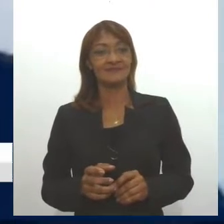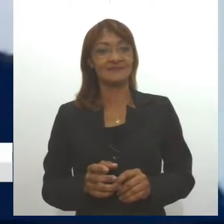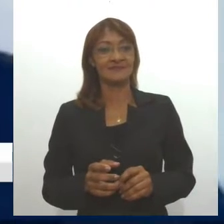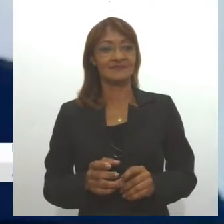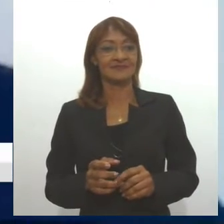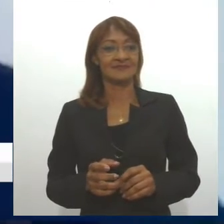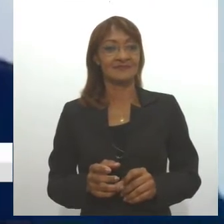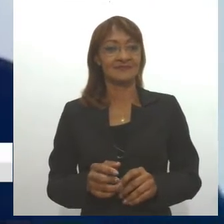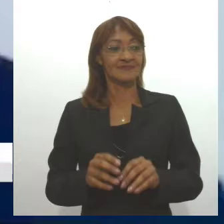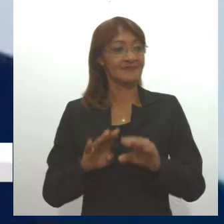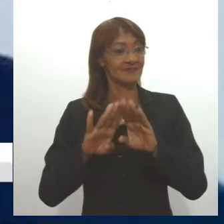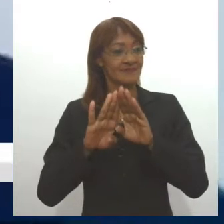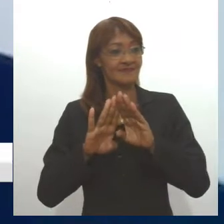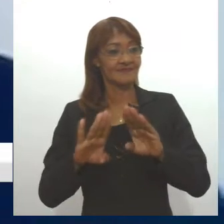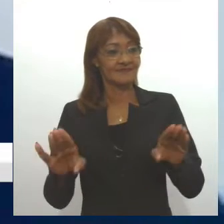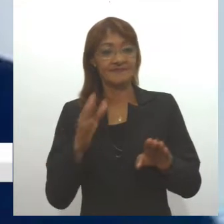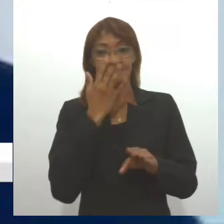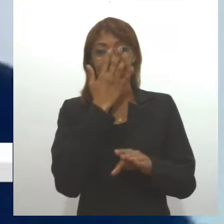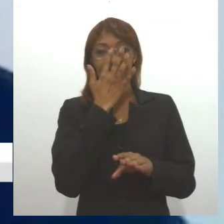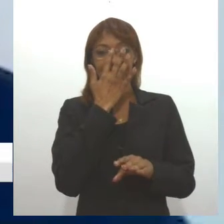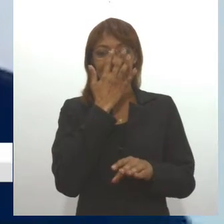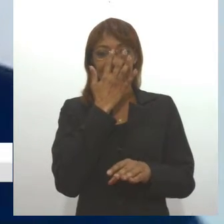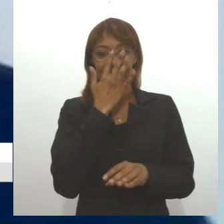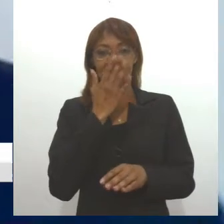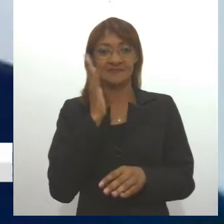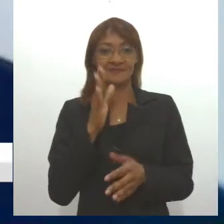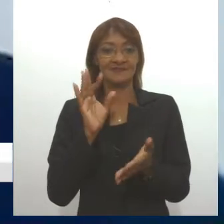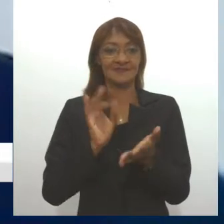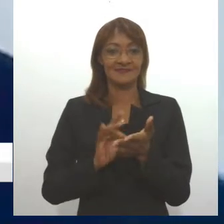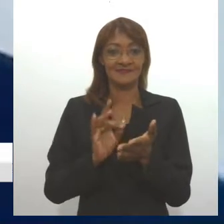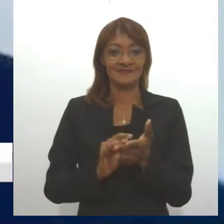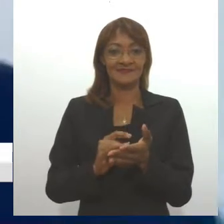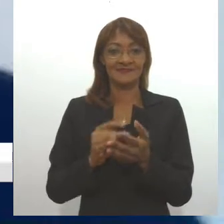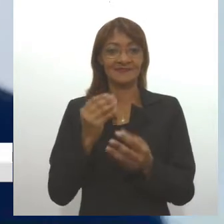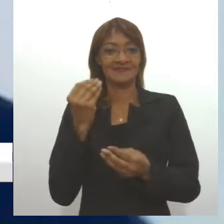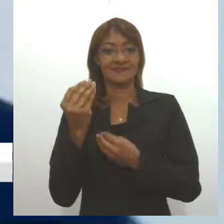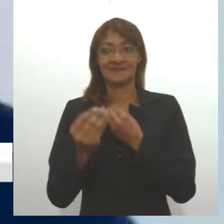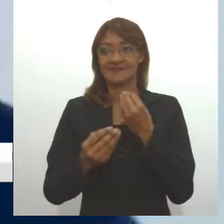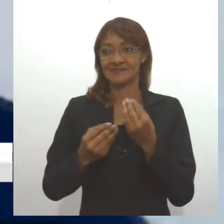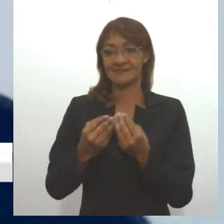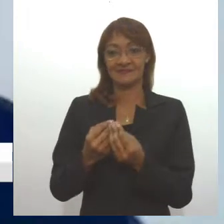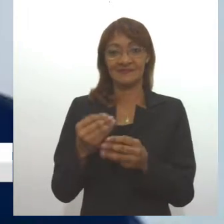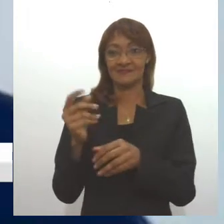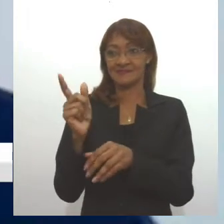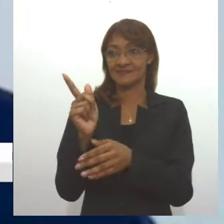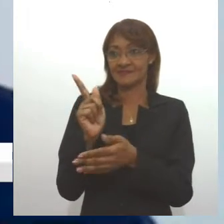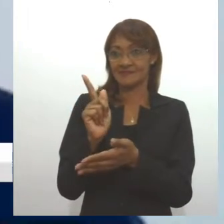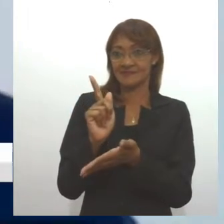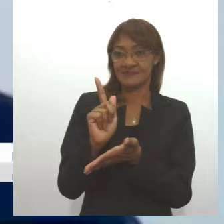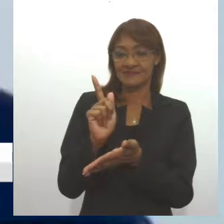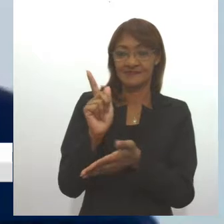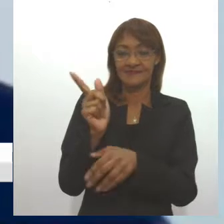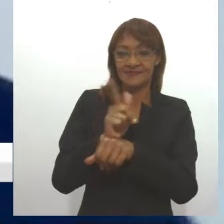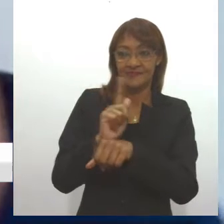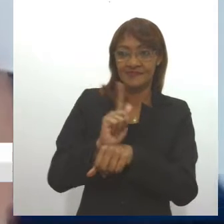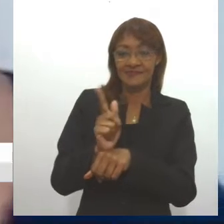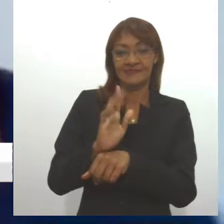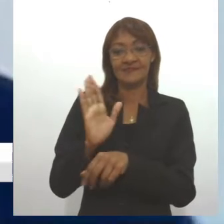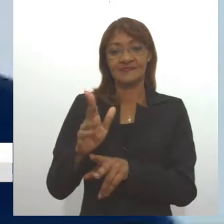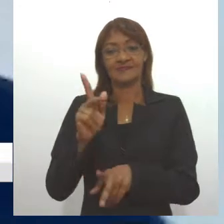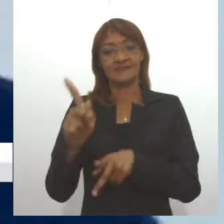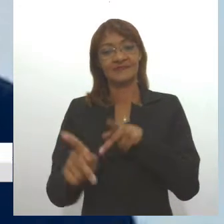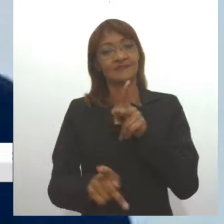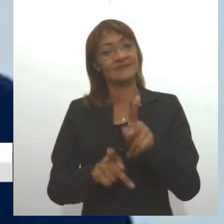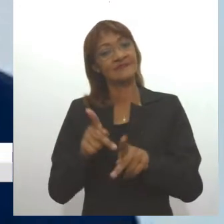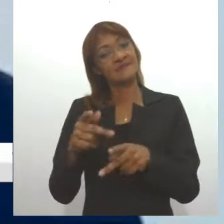são mecanismos importantíssimos de diálogo da gestão com a população, né, de representação popular. E como a Tatiana